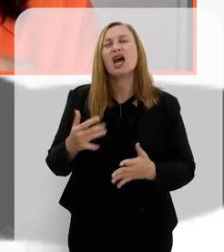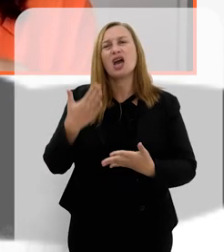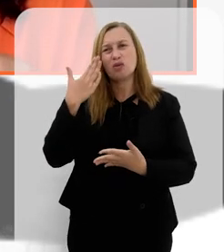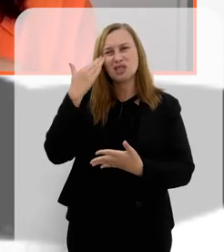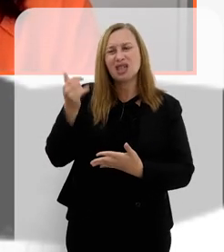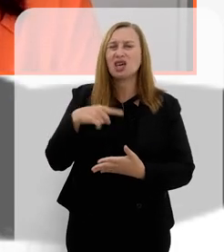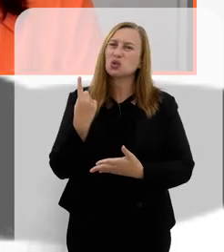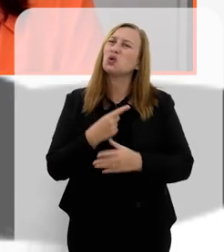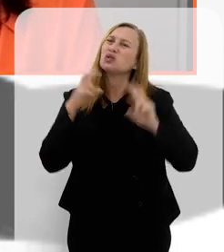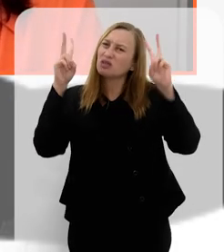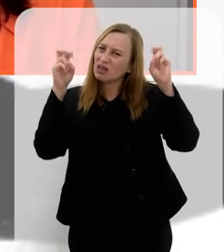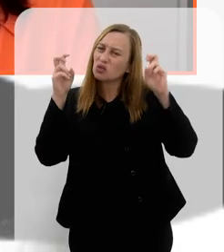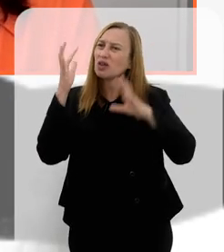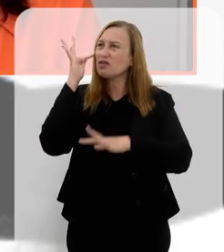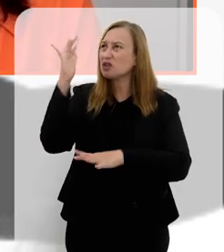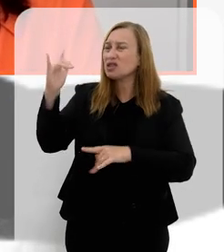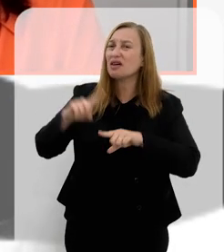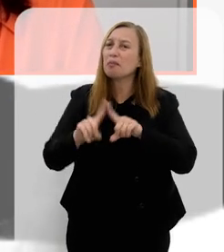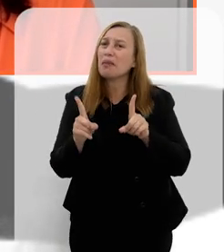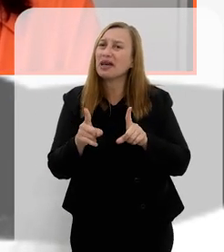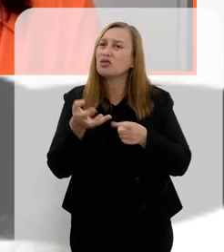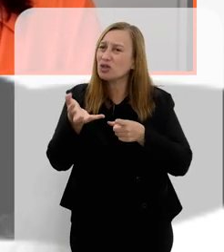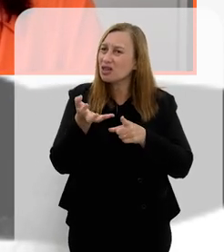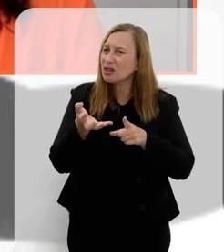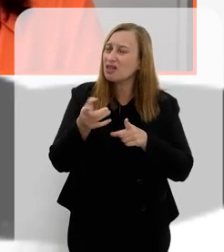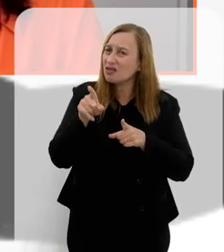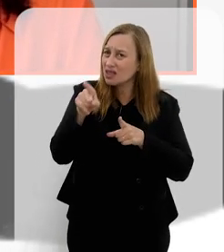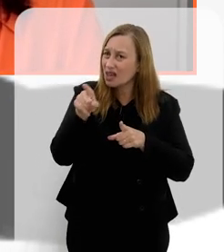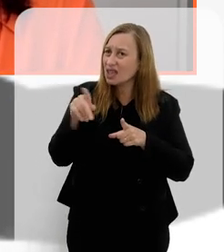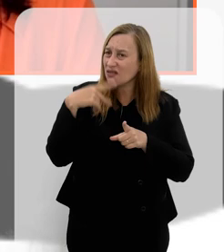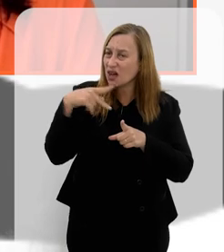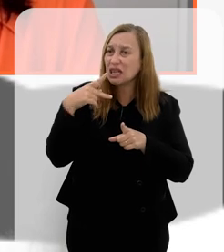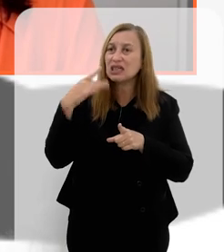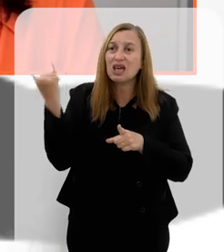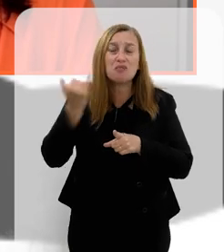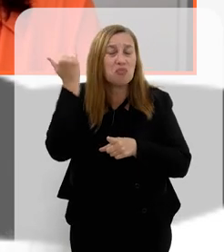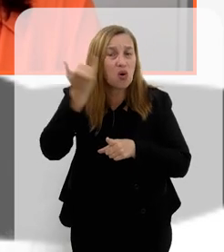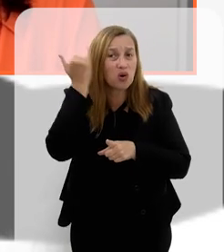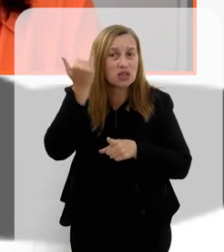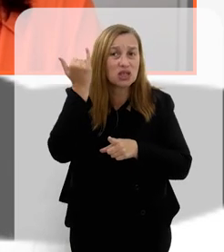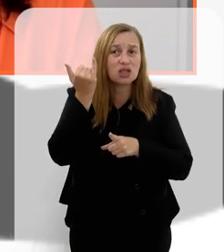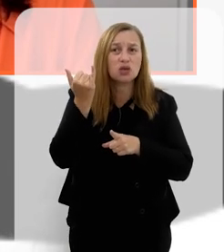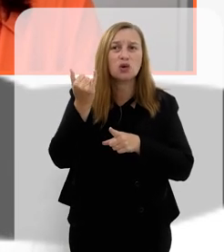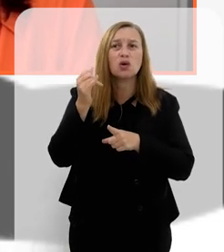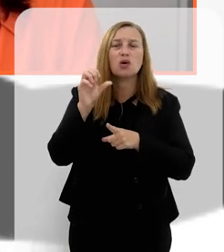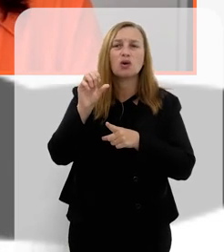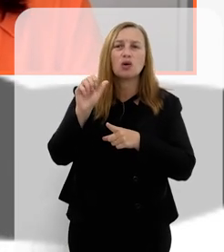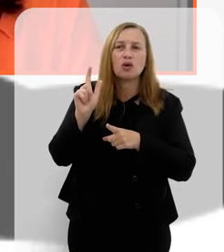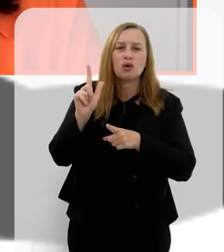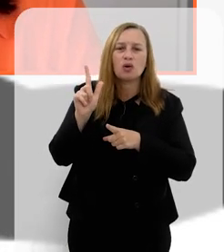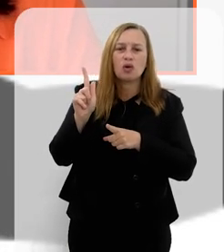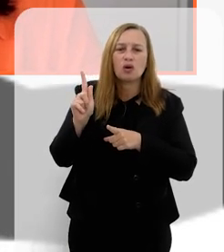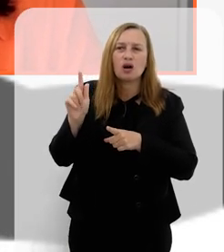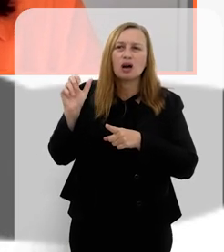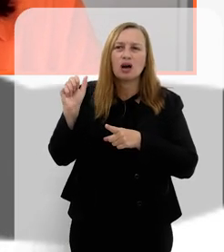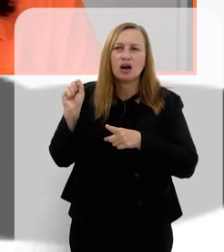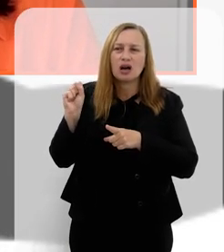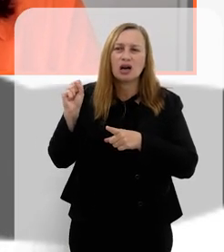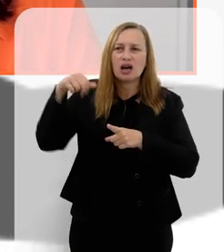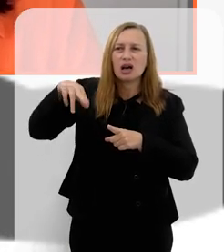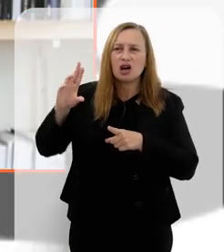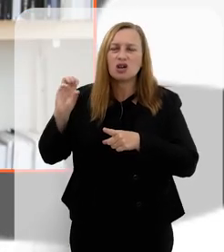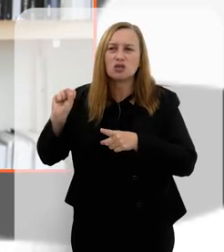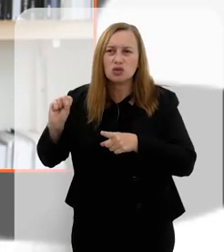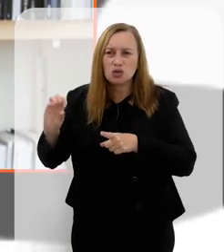Oi, sofrimento. Lili, eu sei que o nosso assunto é sobre filosofia, mas eu acho o que você está falando tão importante. O do ganso eu até conheço a